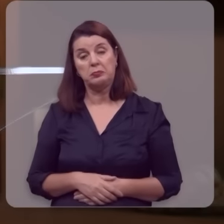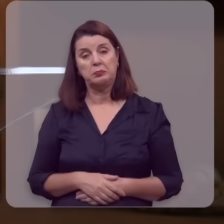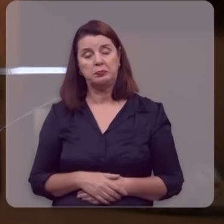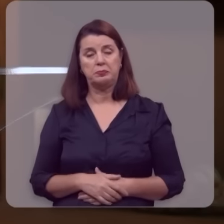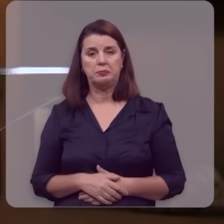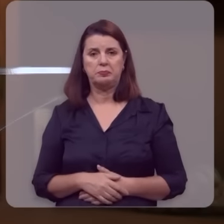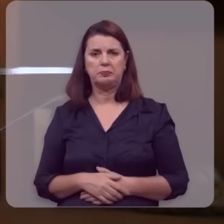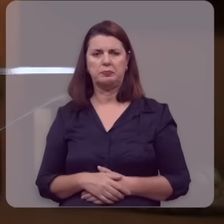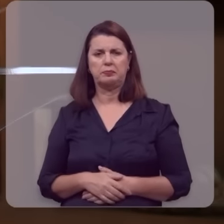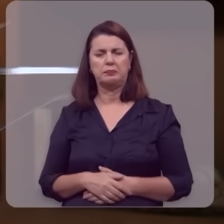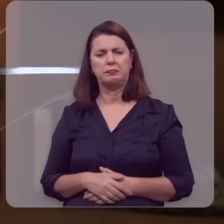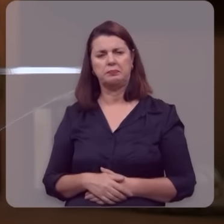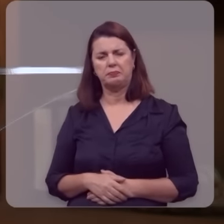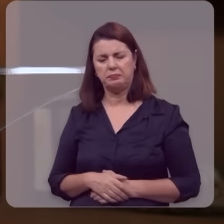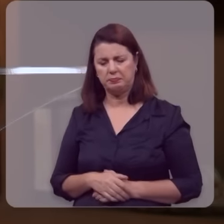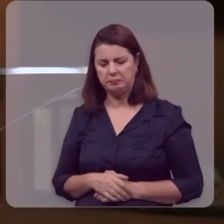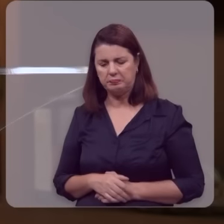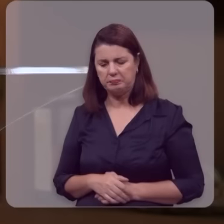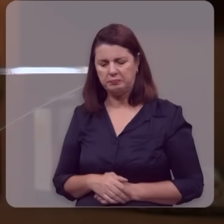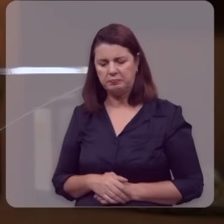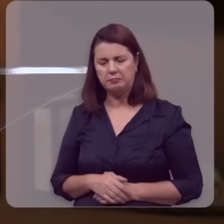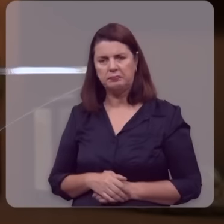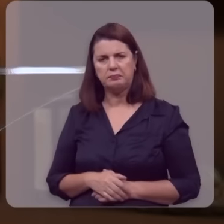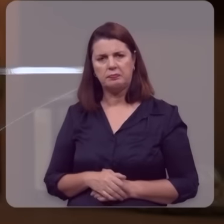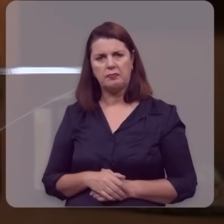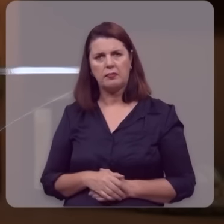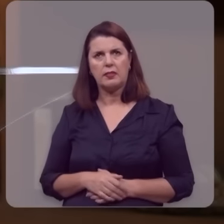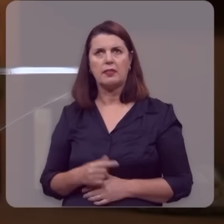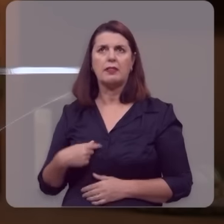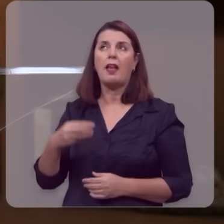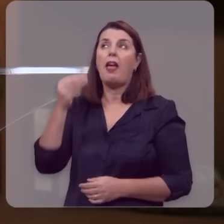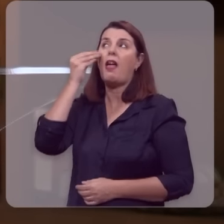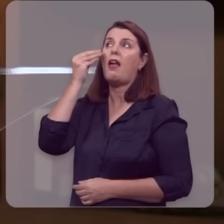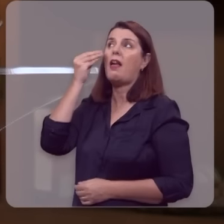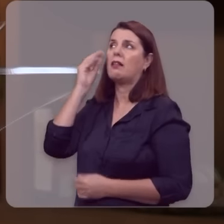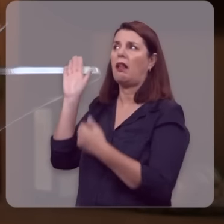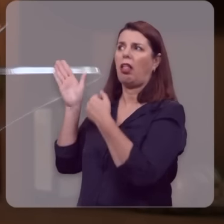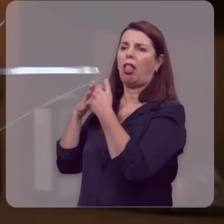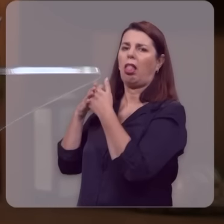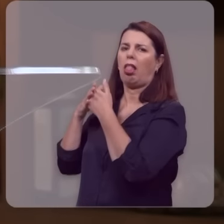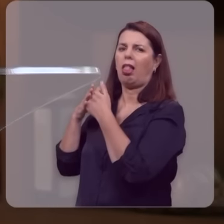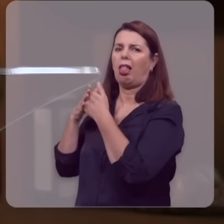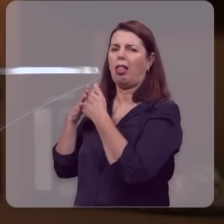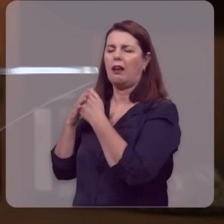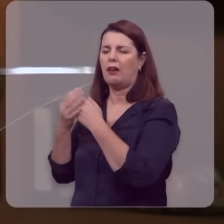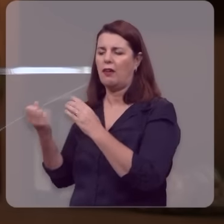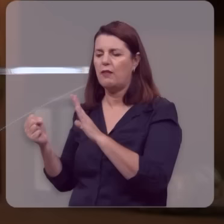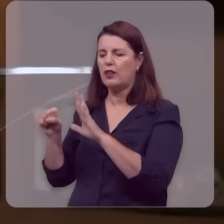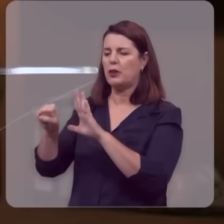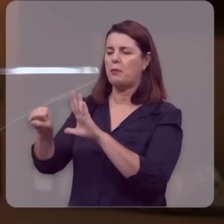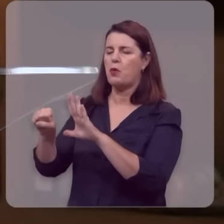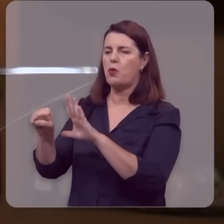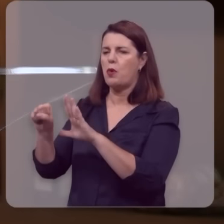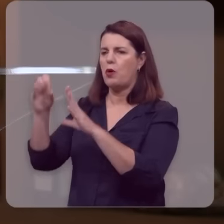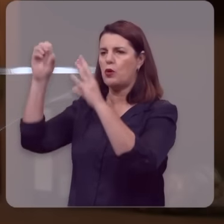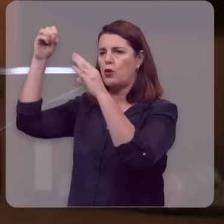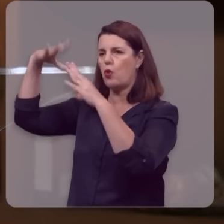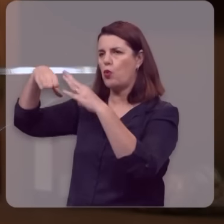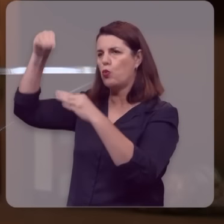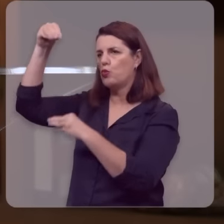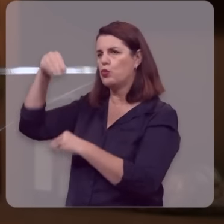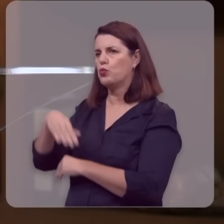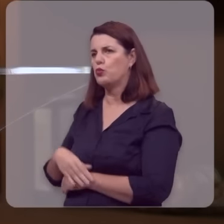tolice tenta ocultar as coisas fecha a porta apaga a